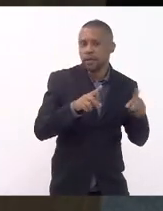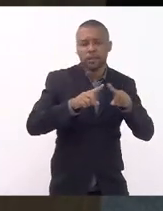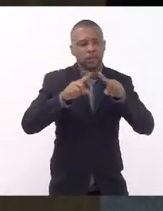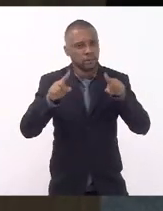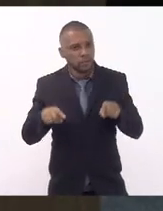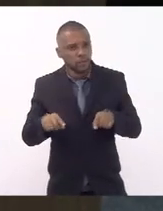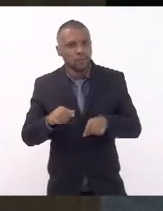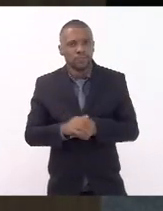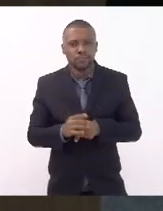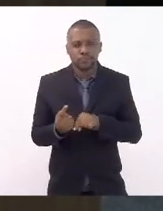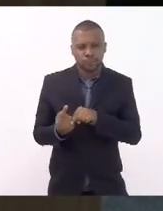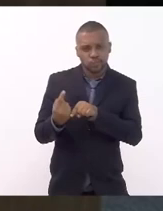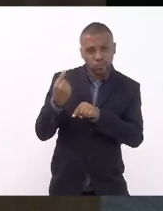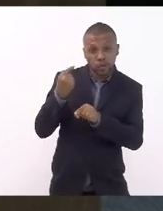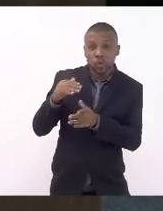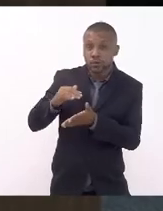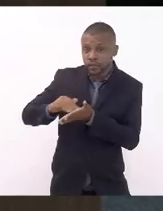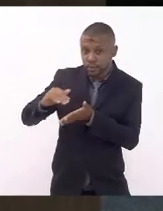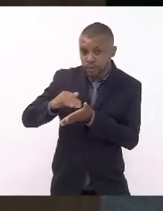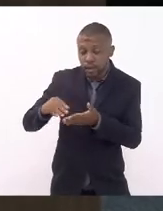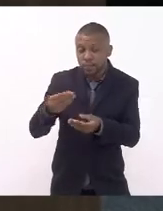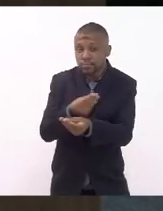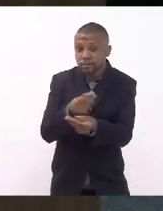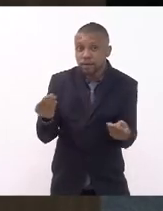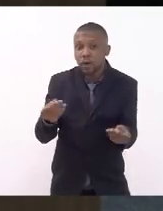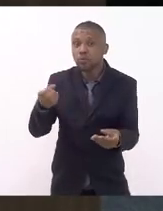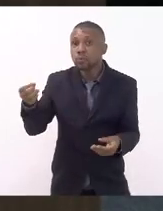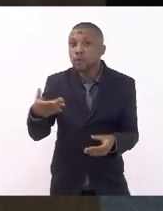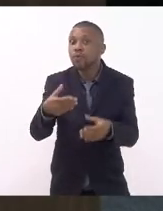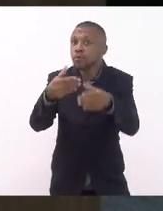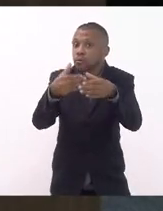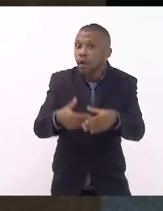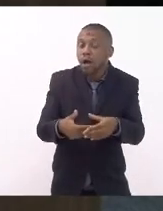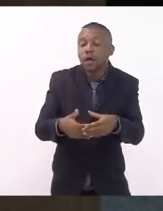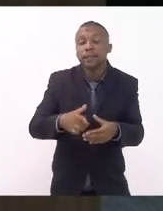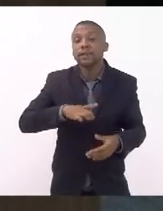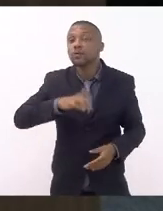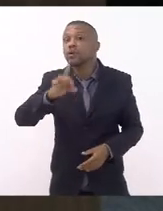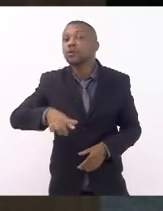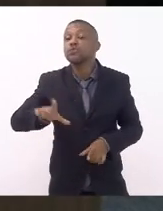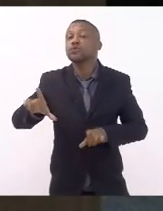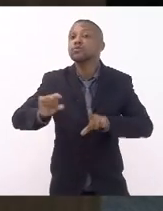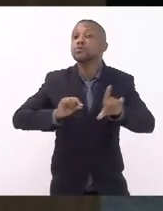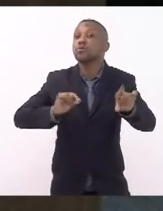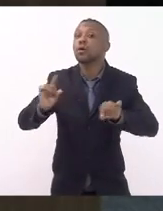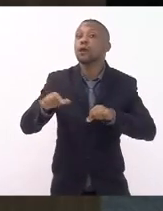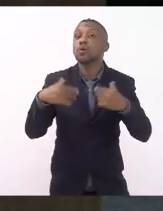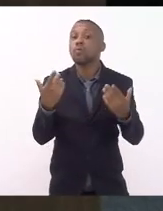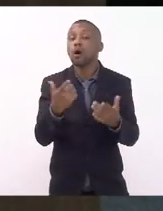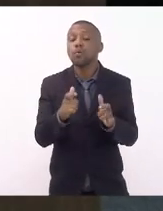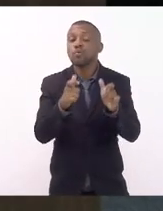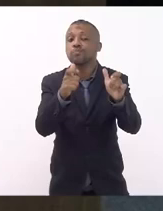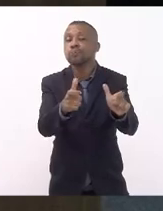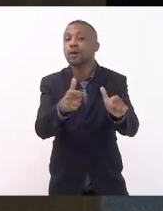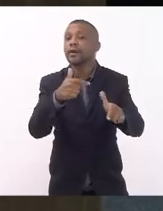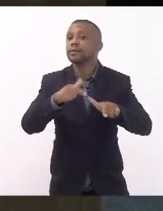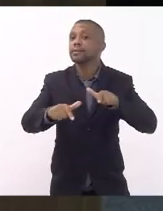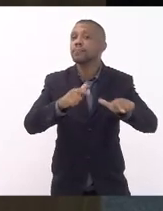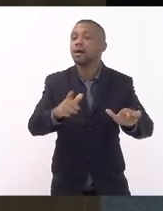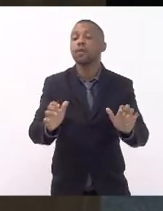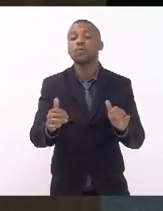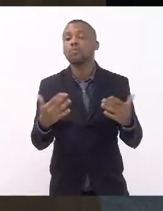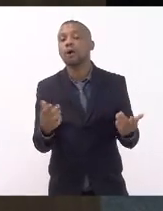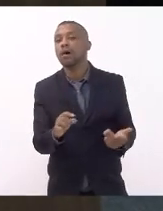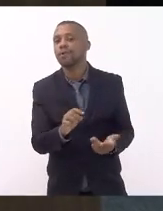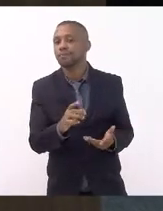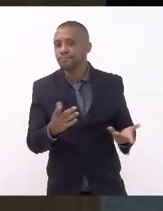Recentemente, o secretário deu aos novos concursados o direito de escolher sua respectiva lotação.